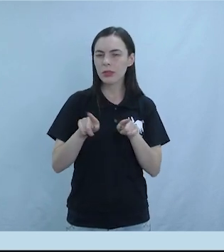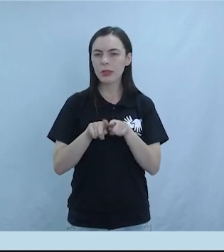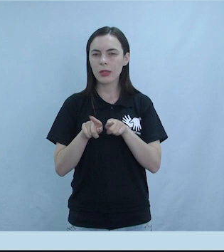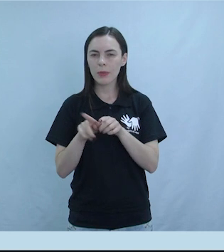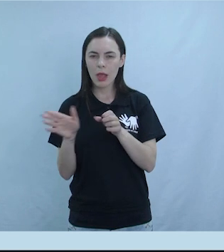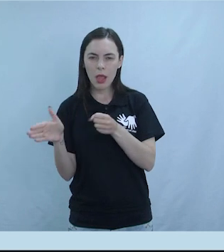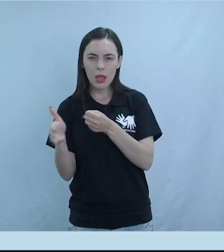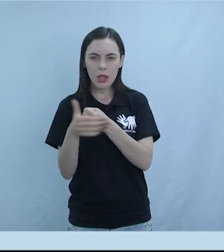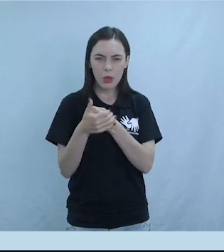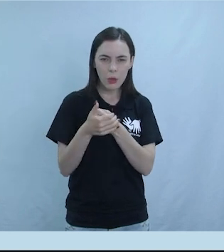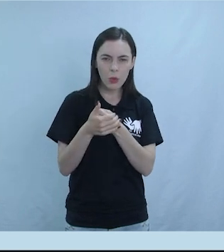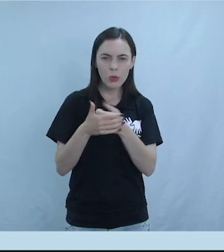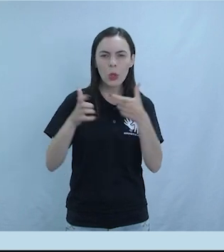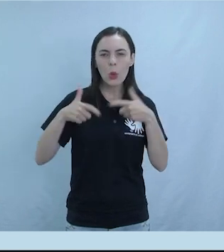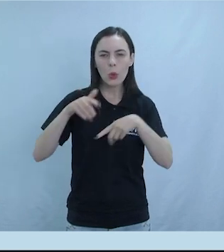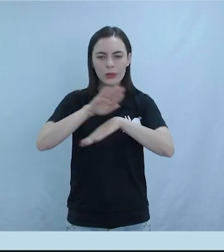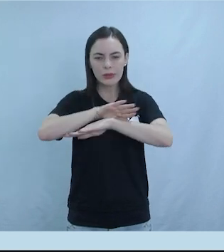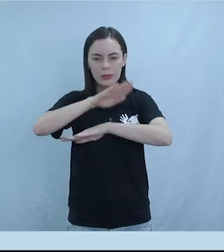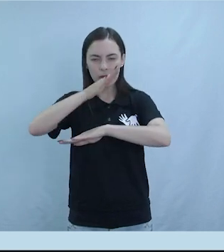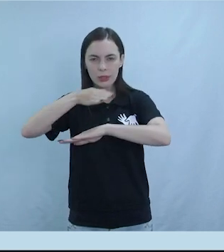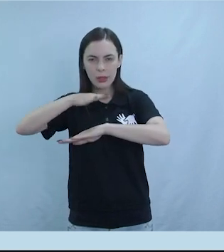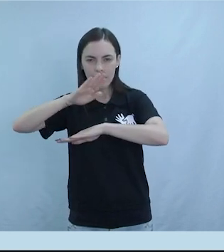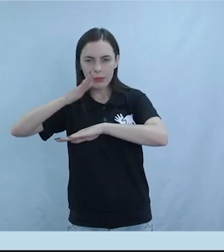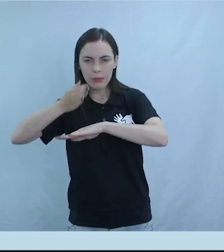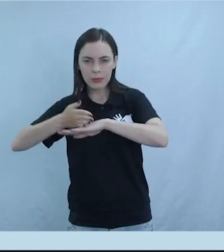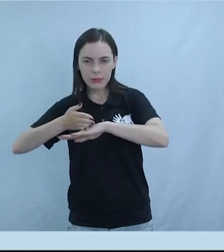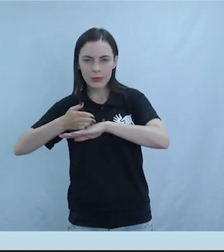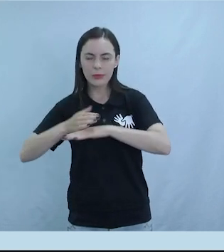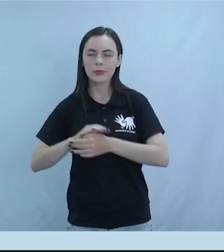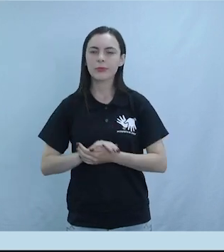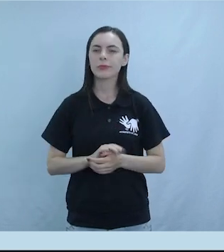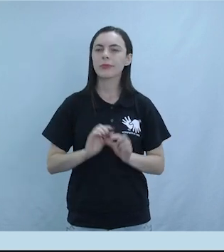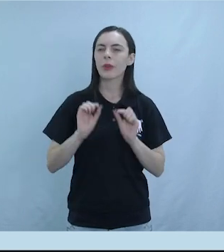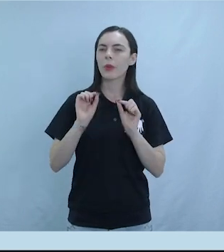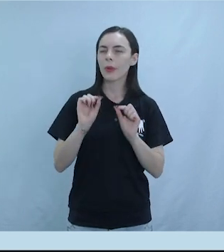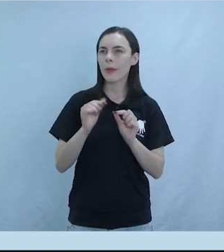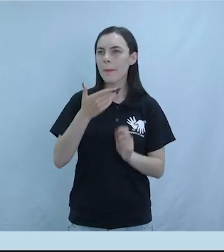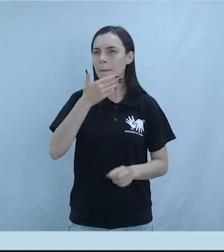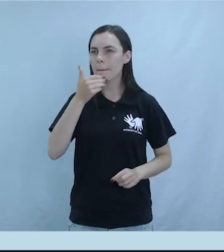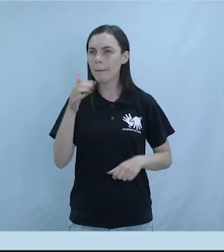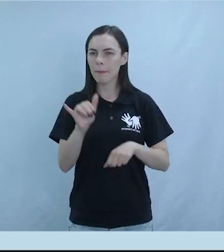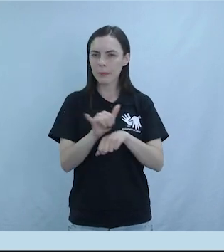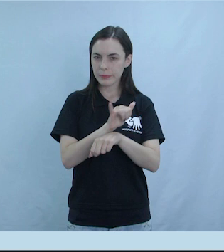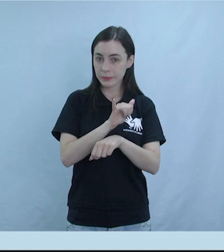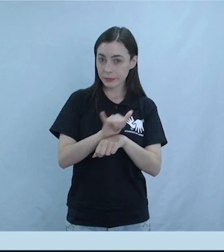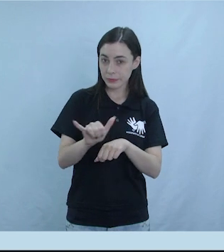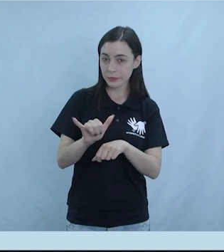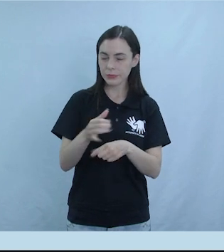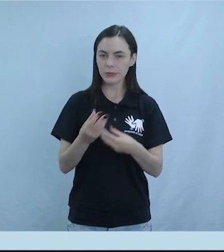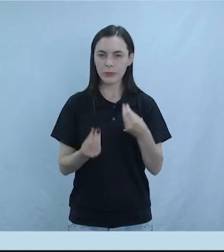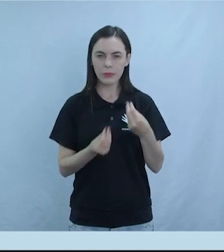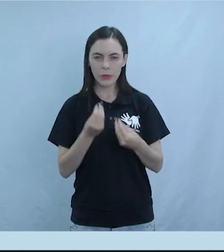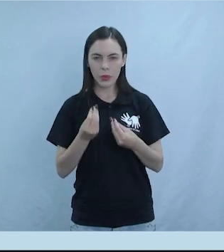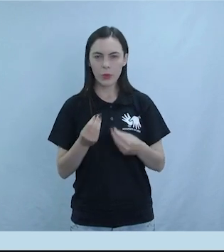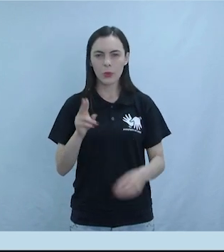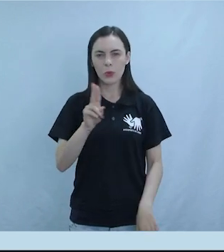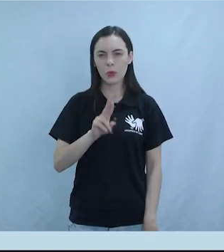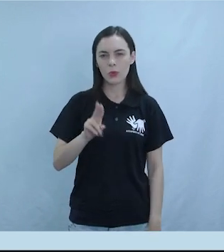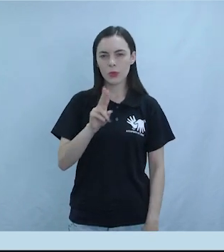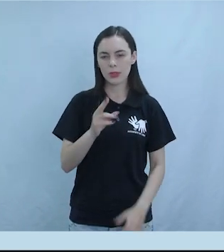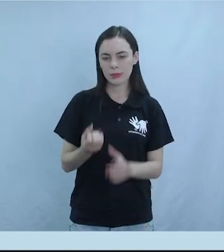se refugiassem nas montanhas, voltando para atacá-los depois? Completaram seu